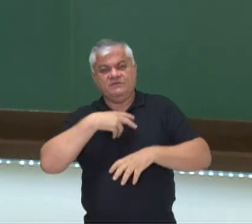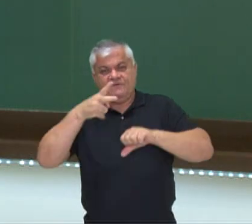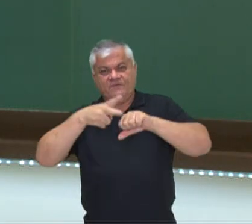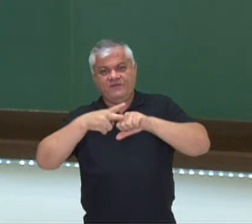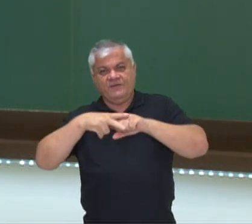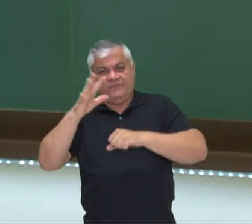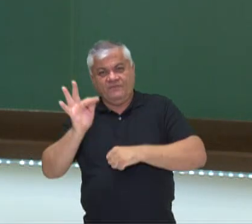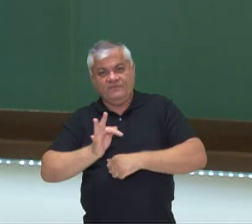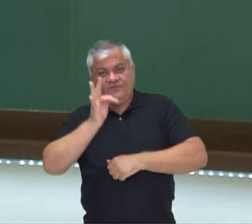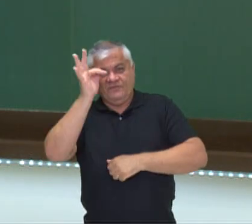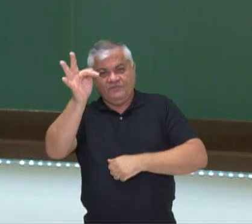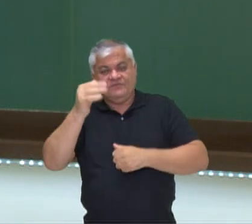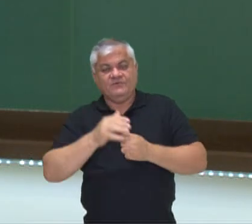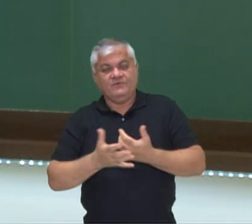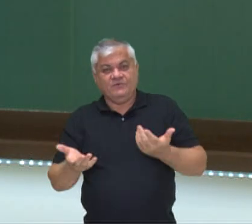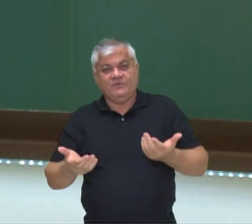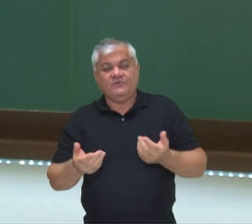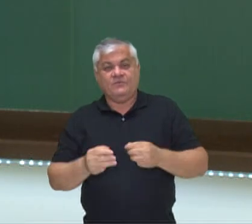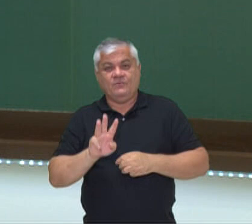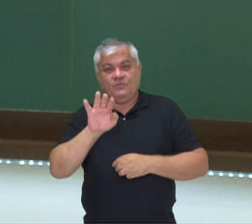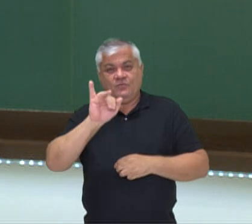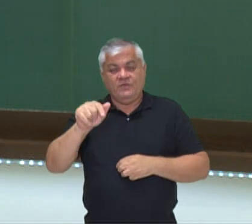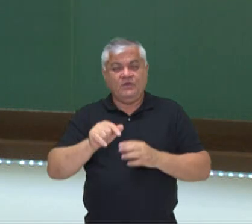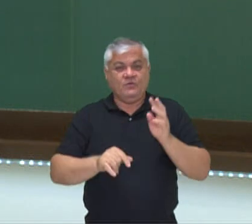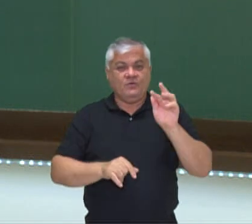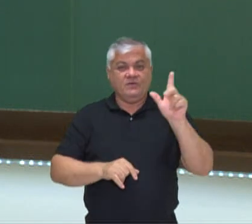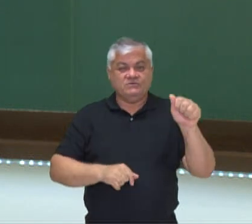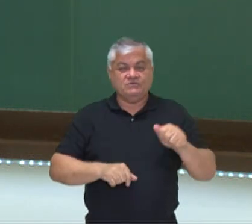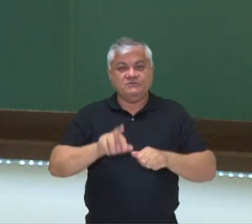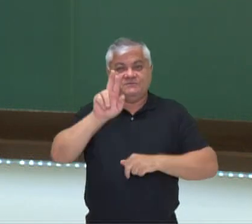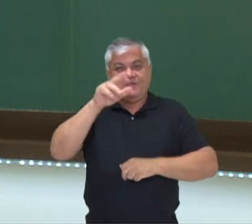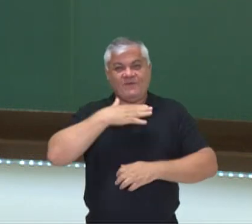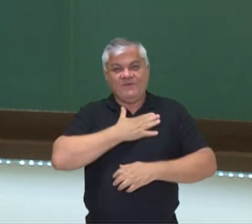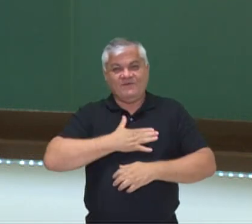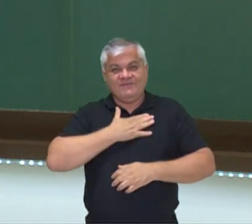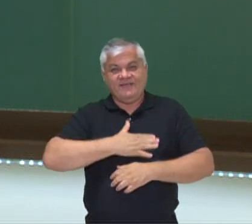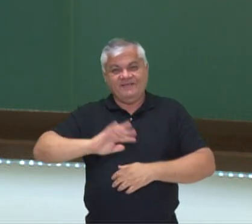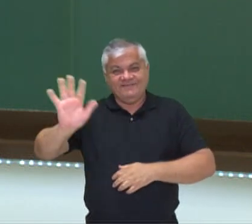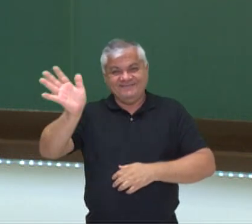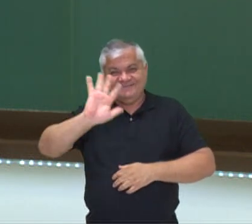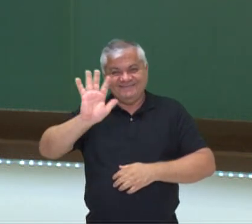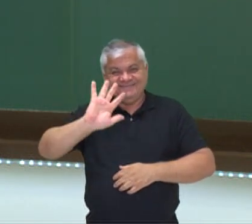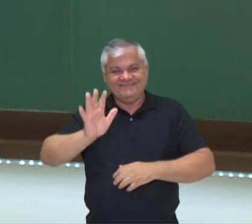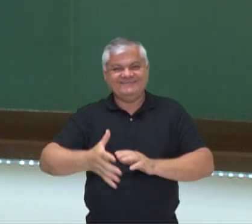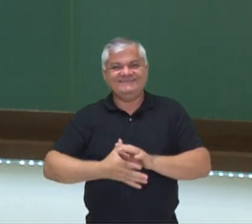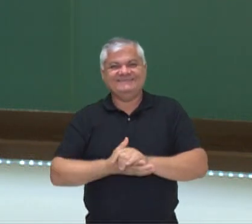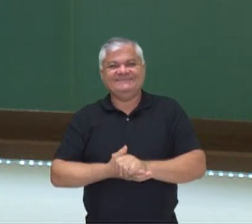futuro, going to e will. Espero que vocês tenham gostado e até breve!